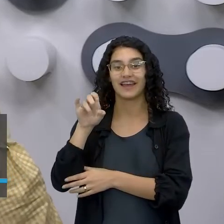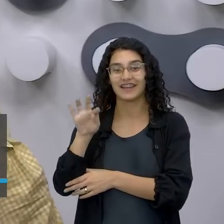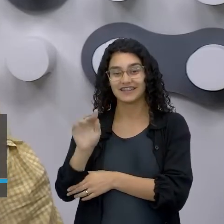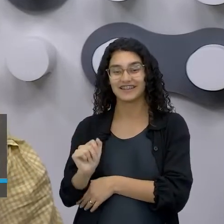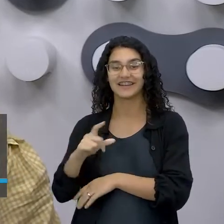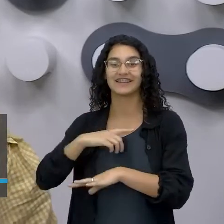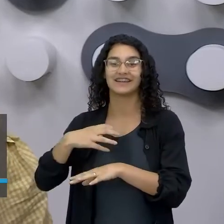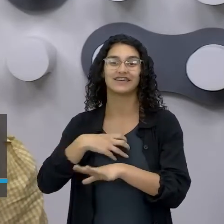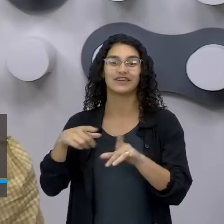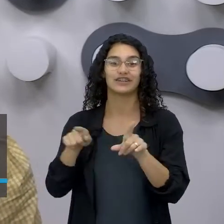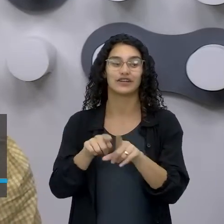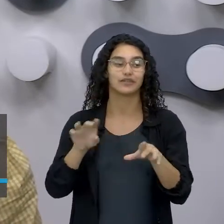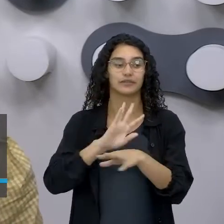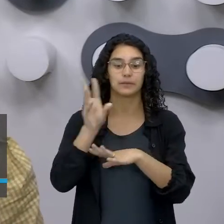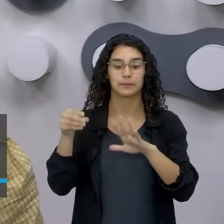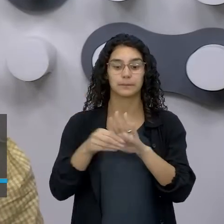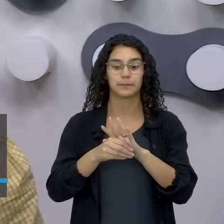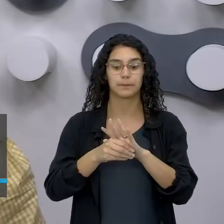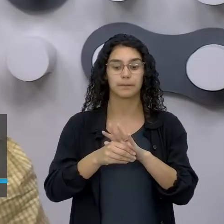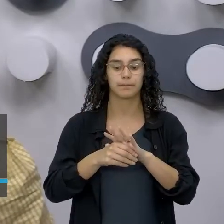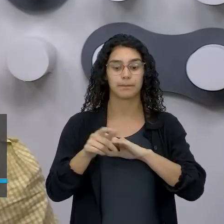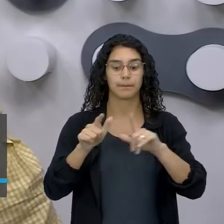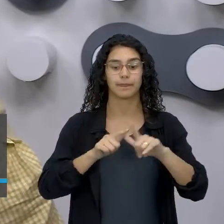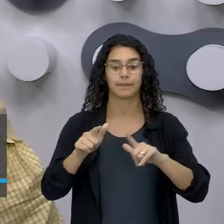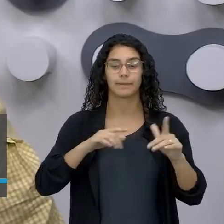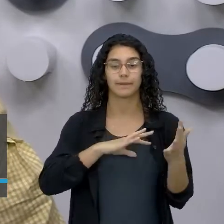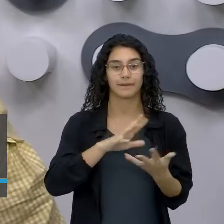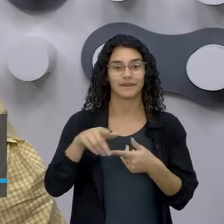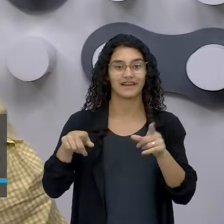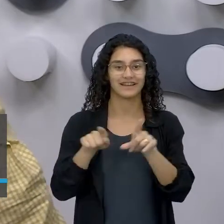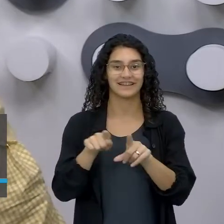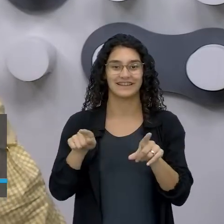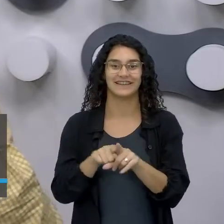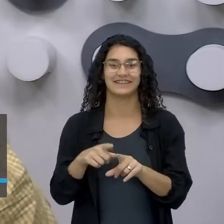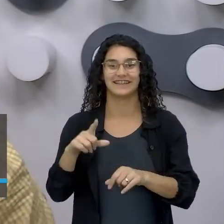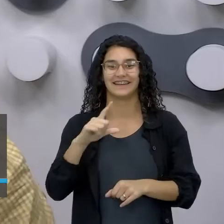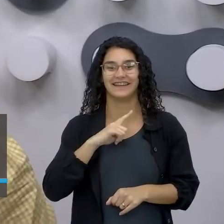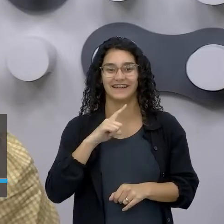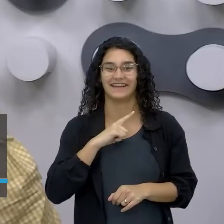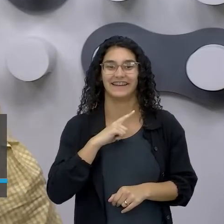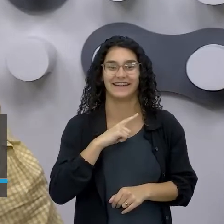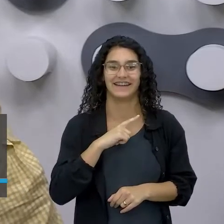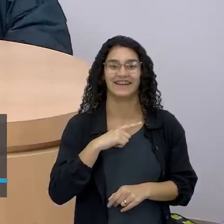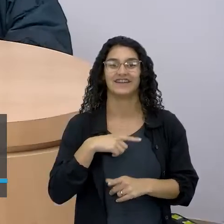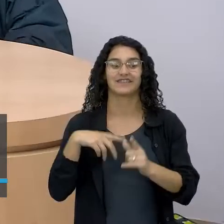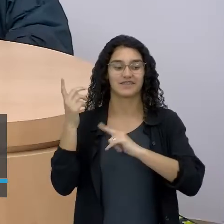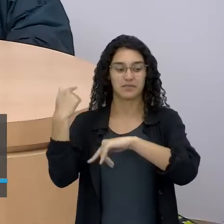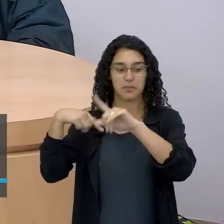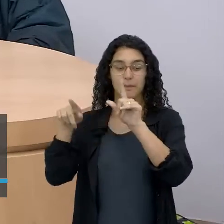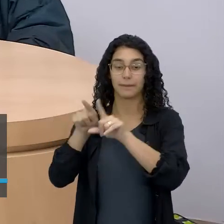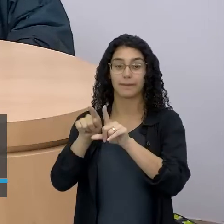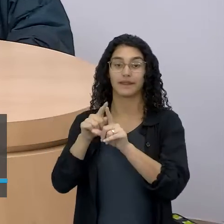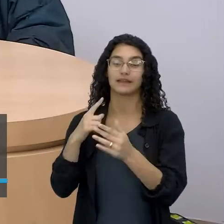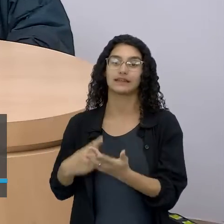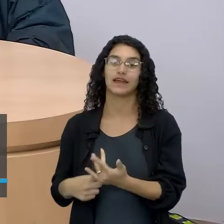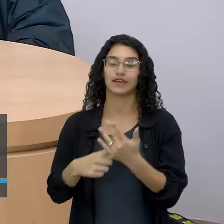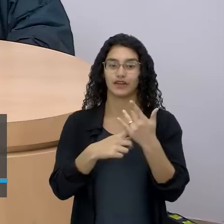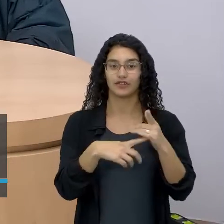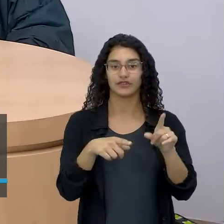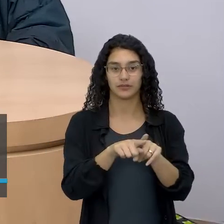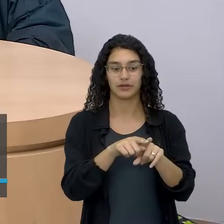uma forma mais intensa ao mercado global. E também a gente tem outro grande salto tecnológico